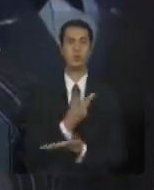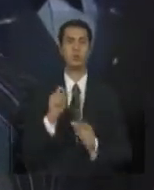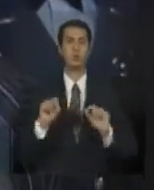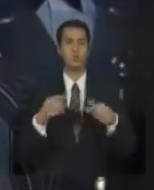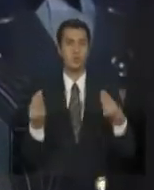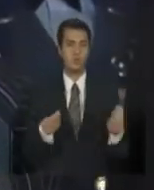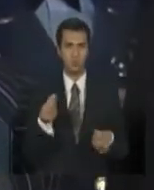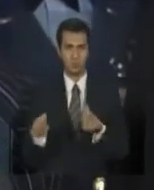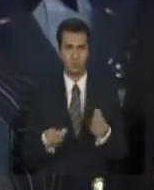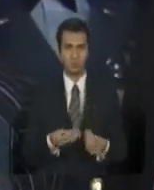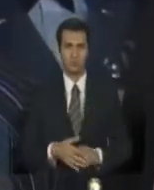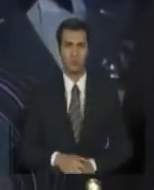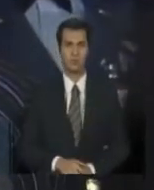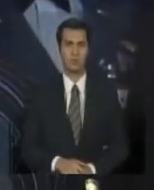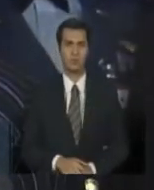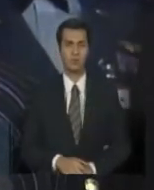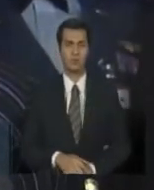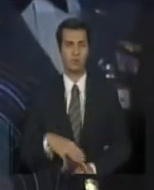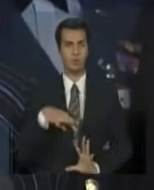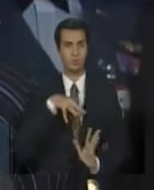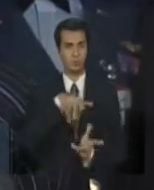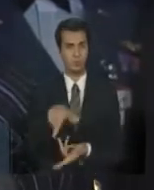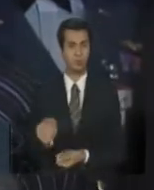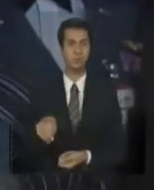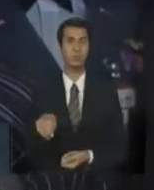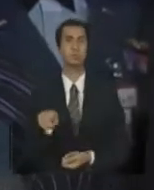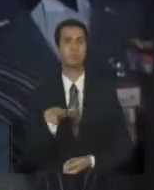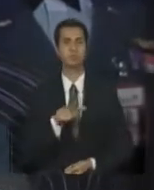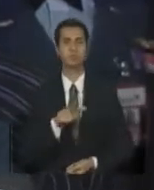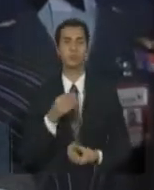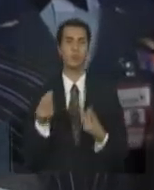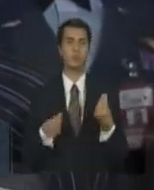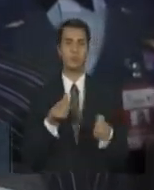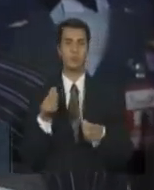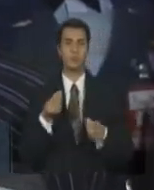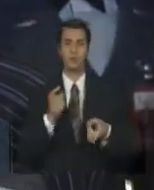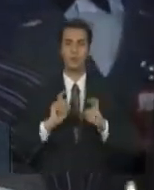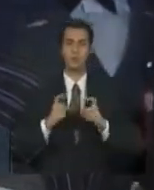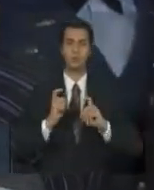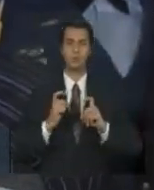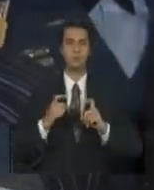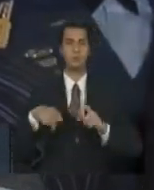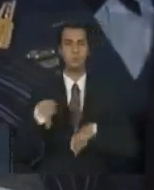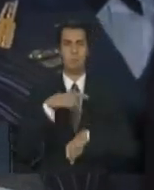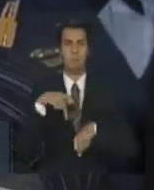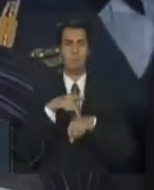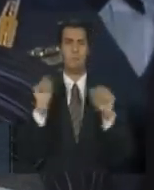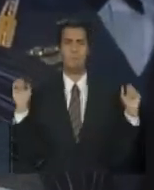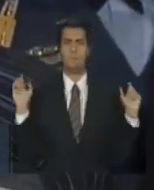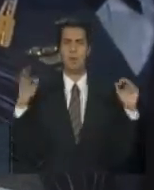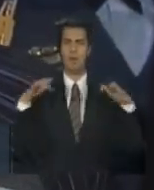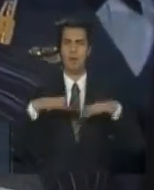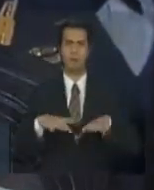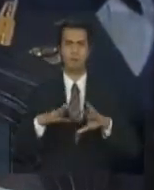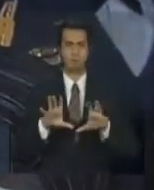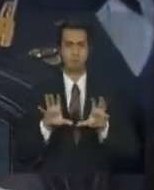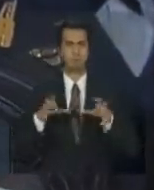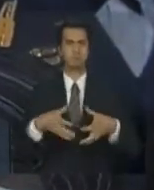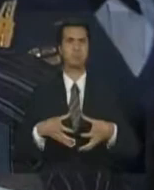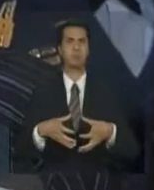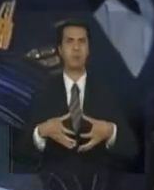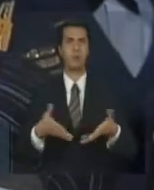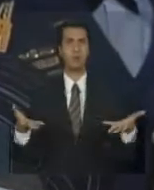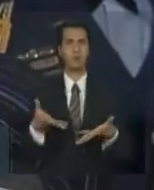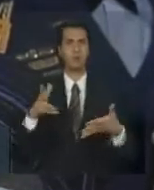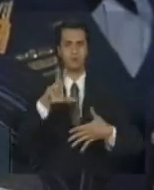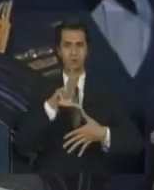Eu acho que em todo o mundo não tem uma reunião tão grande de países numa região que hoje é uma